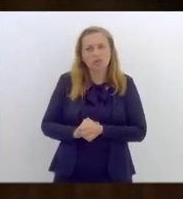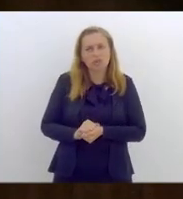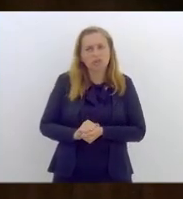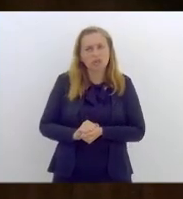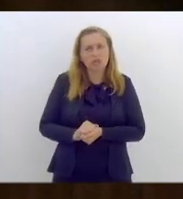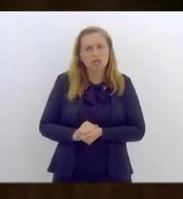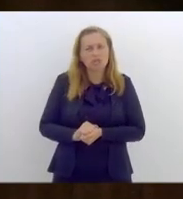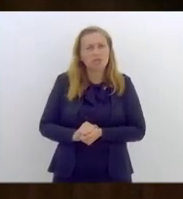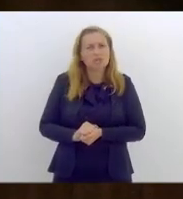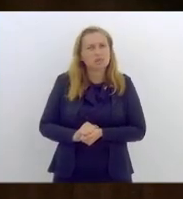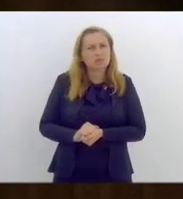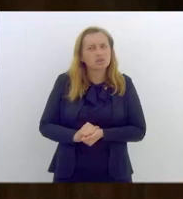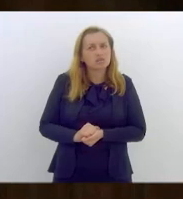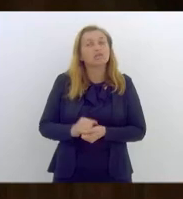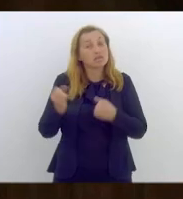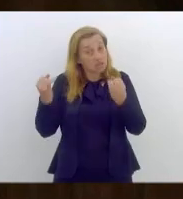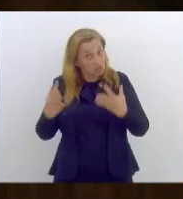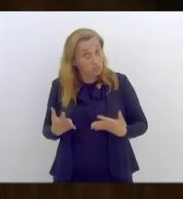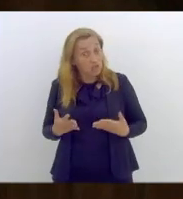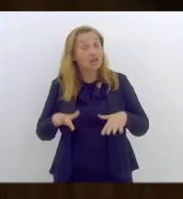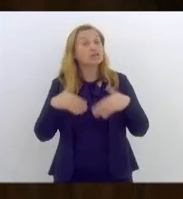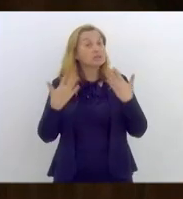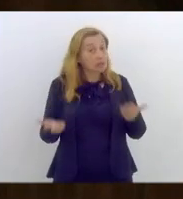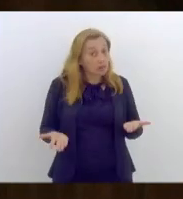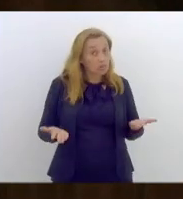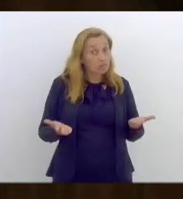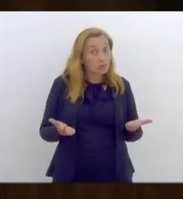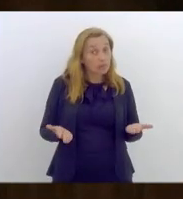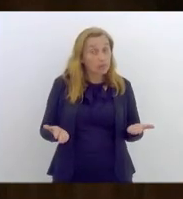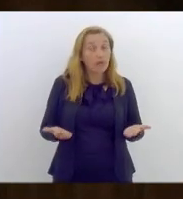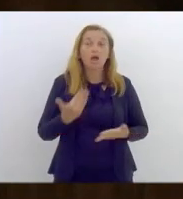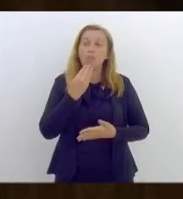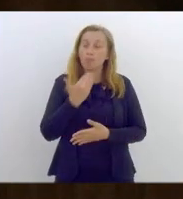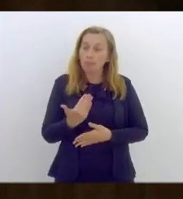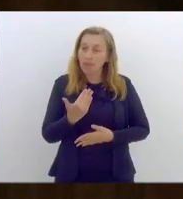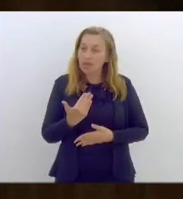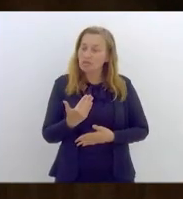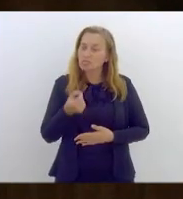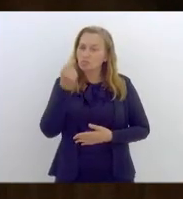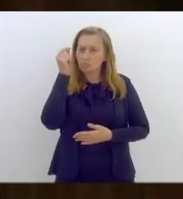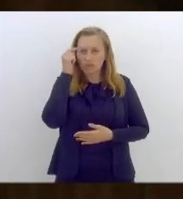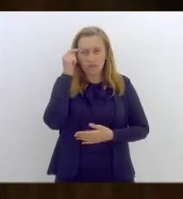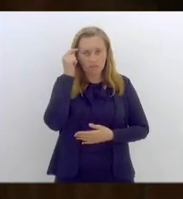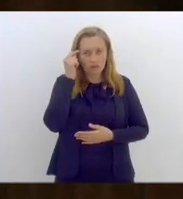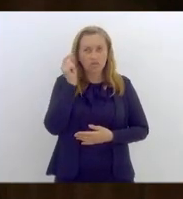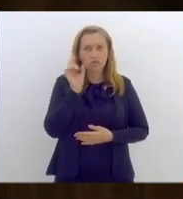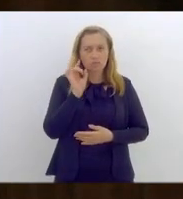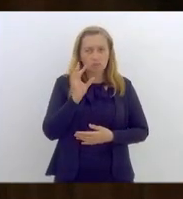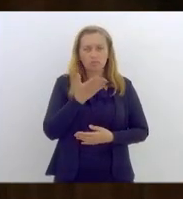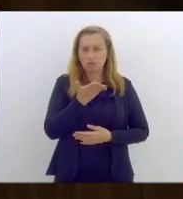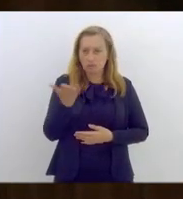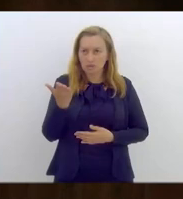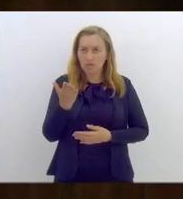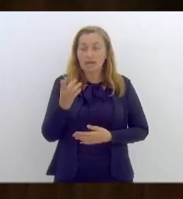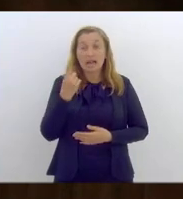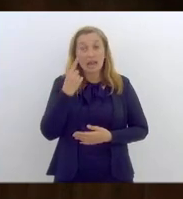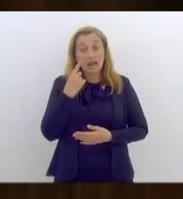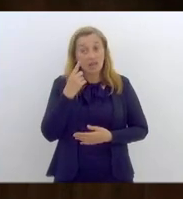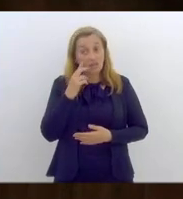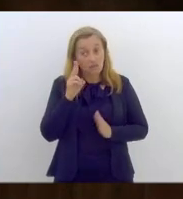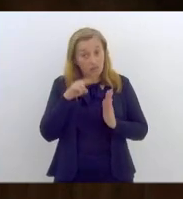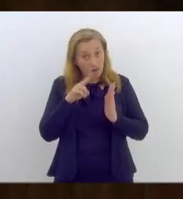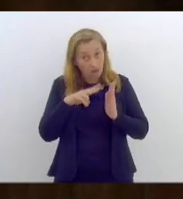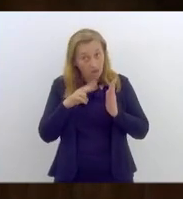voltou às 9:30 vai ter que explicar isso então só peço uma reflexão para você hoje Leiam